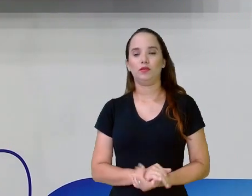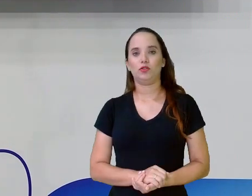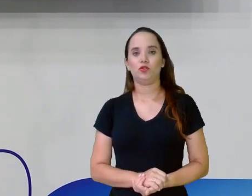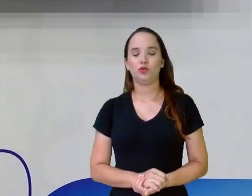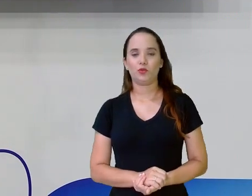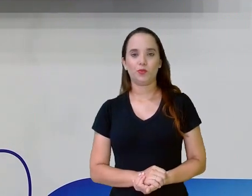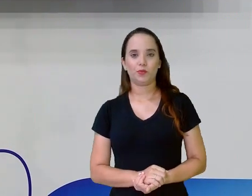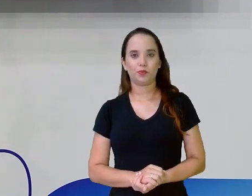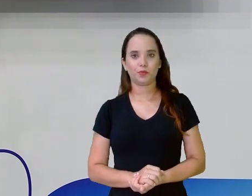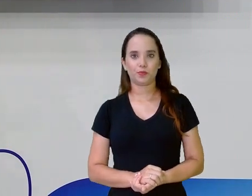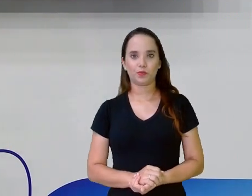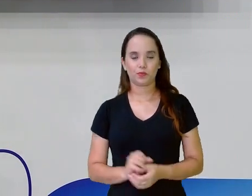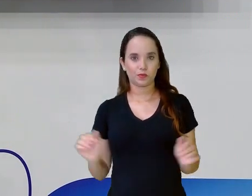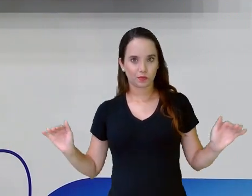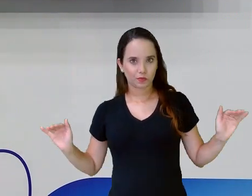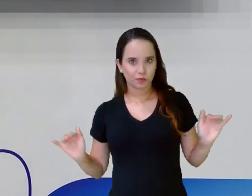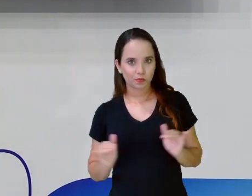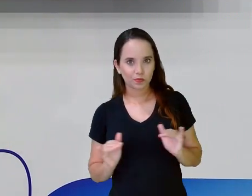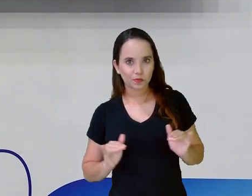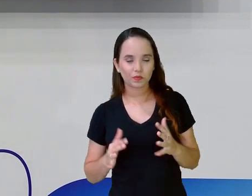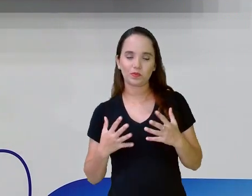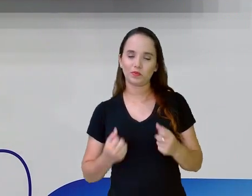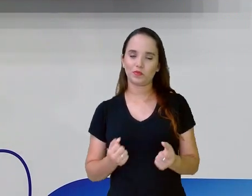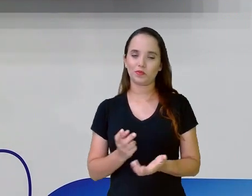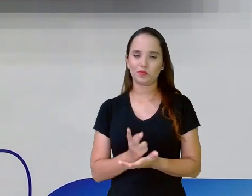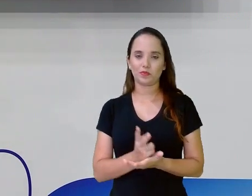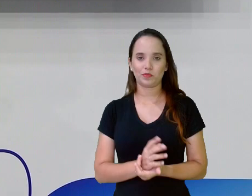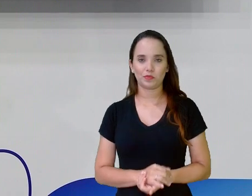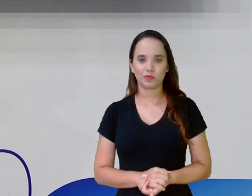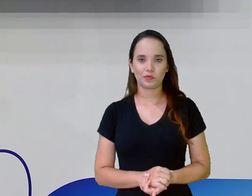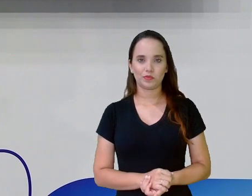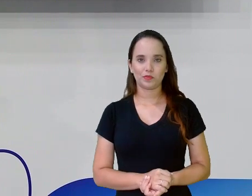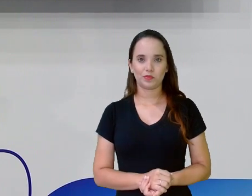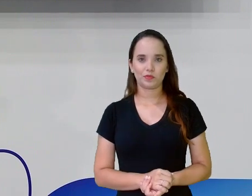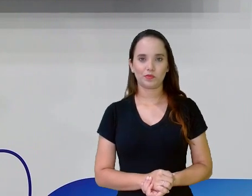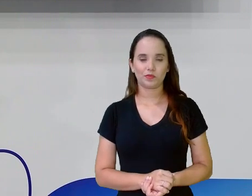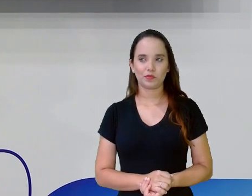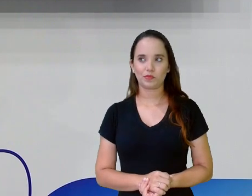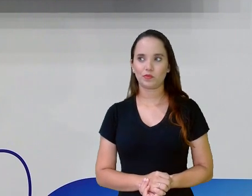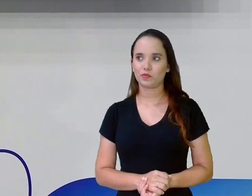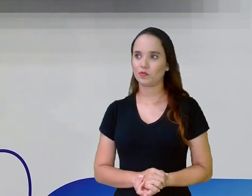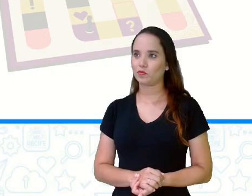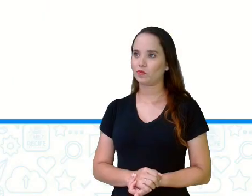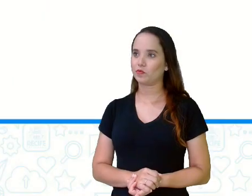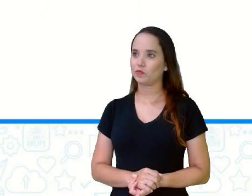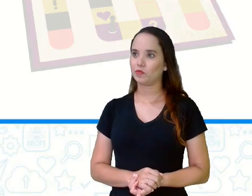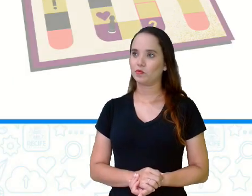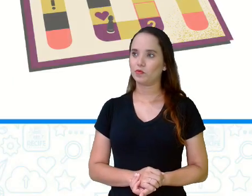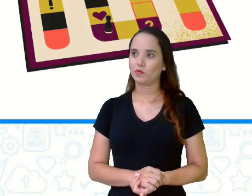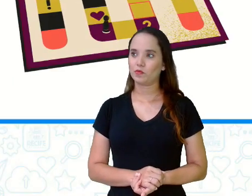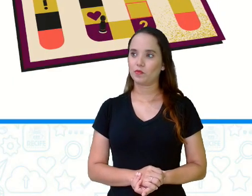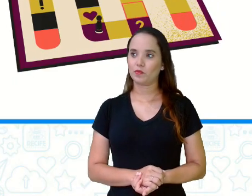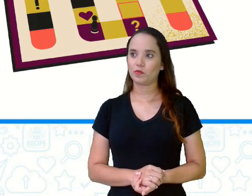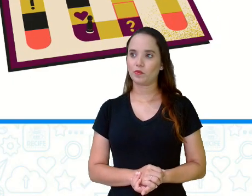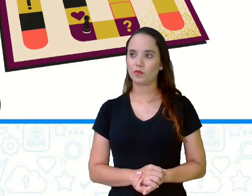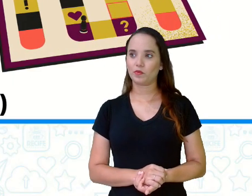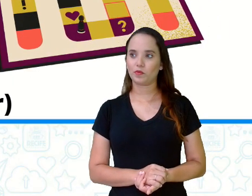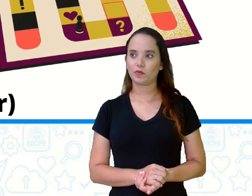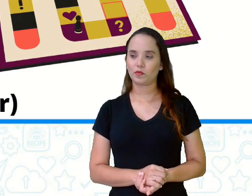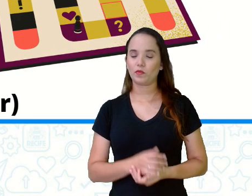13 de troco. Tranquilo? Vamos continuar. Tem mais, professora? Tem mais, olha